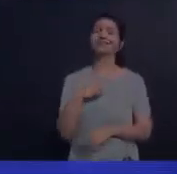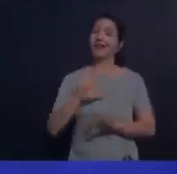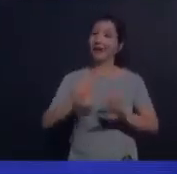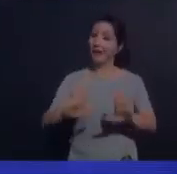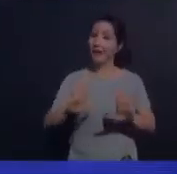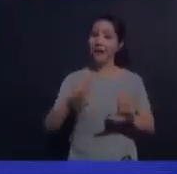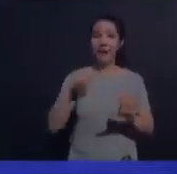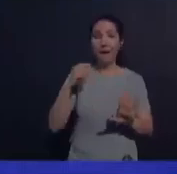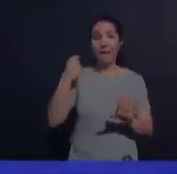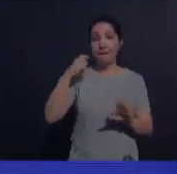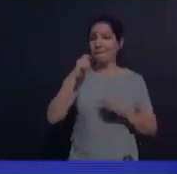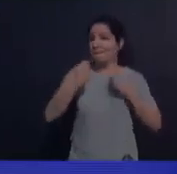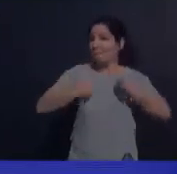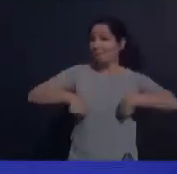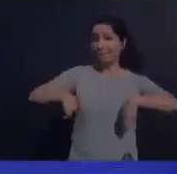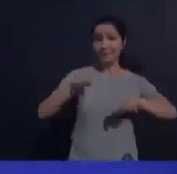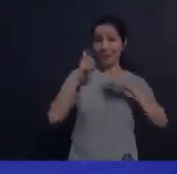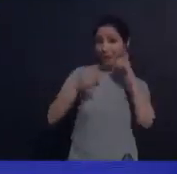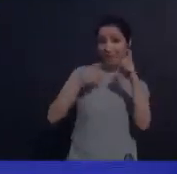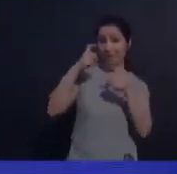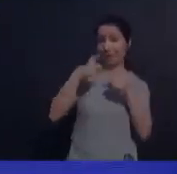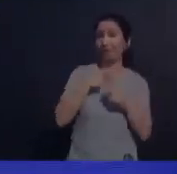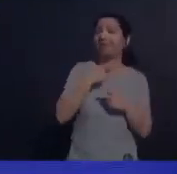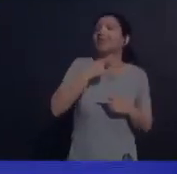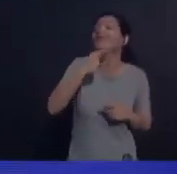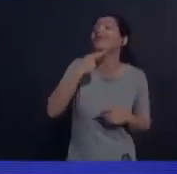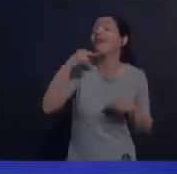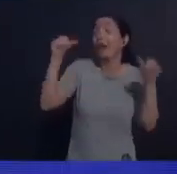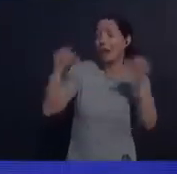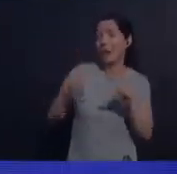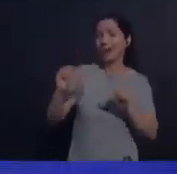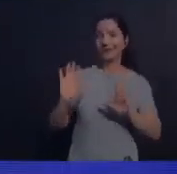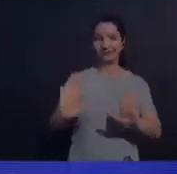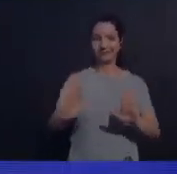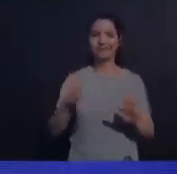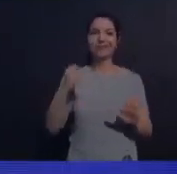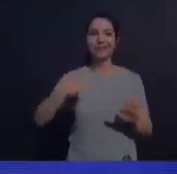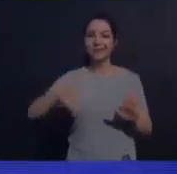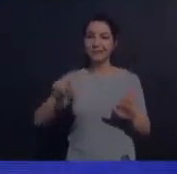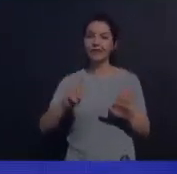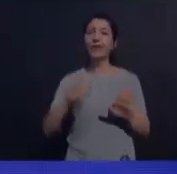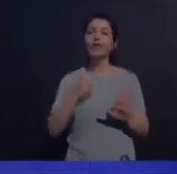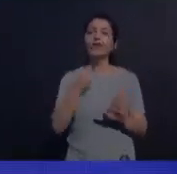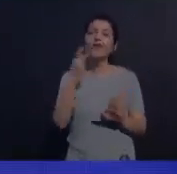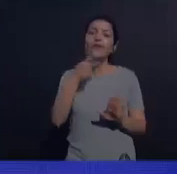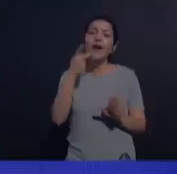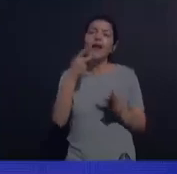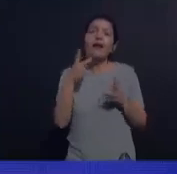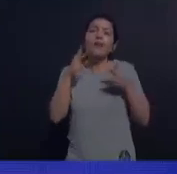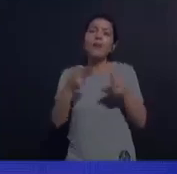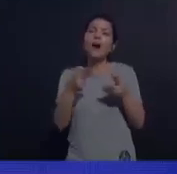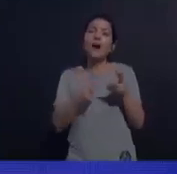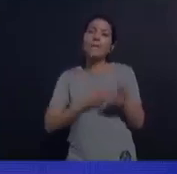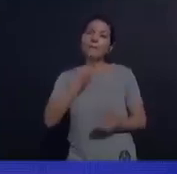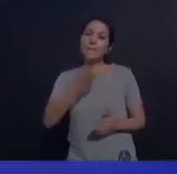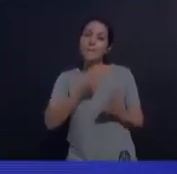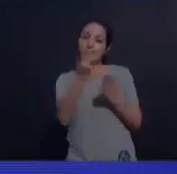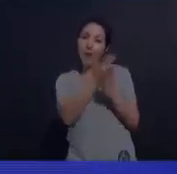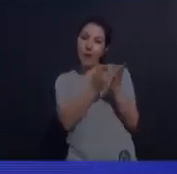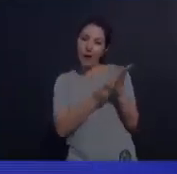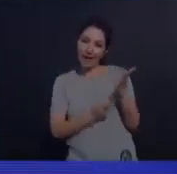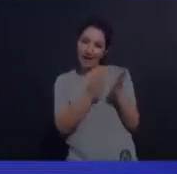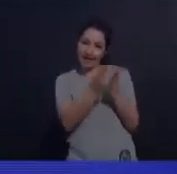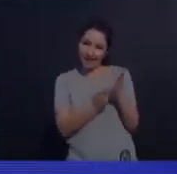esse não precisa se preocupar e eu vou falar em forma de poema a música da ludmille feb essa mulher maravilhosa